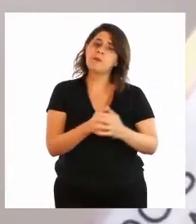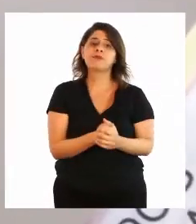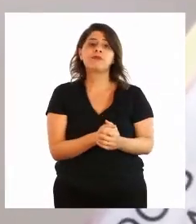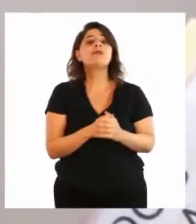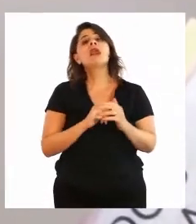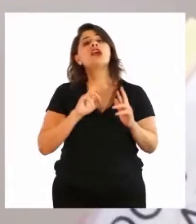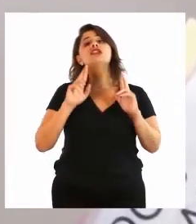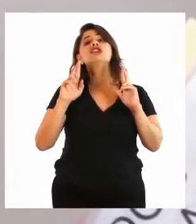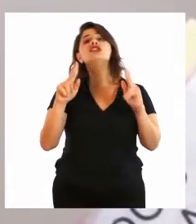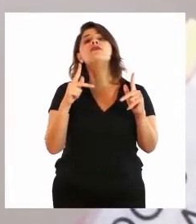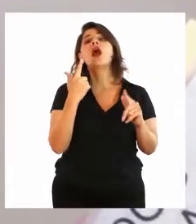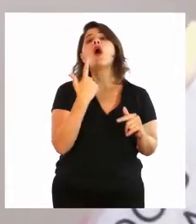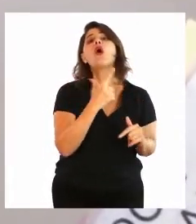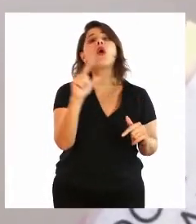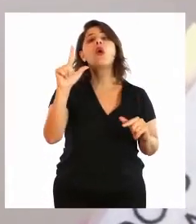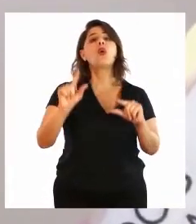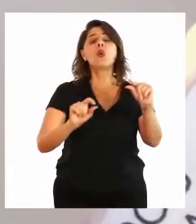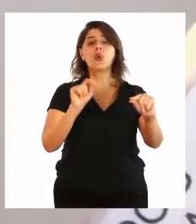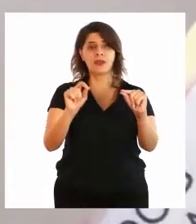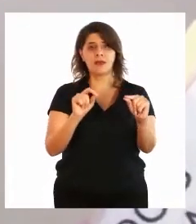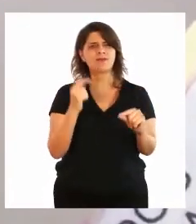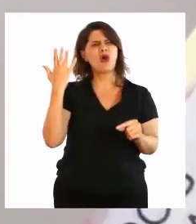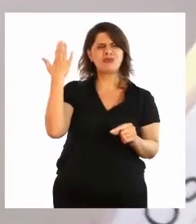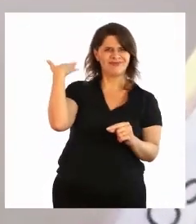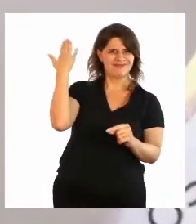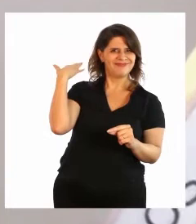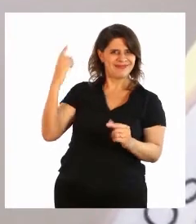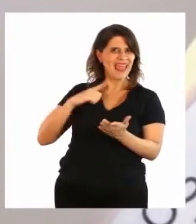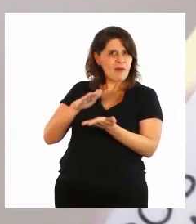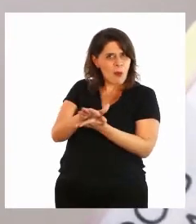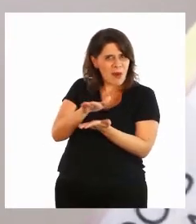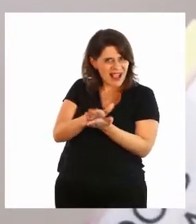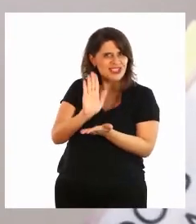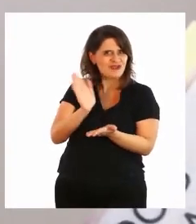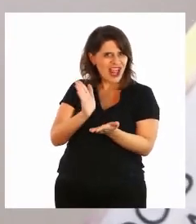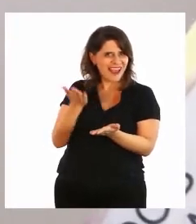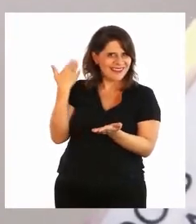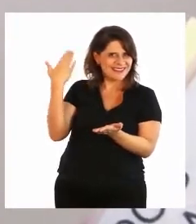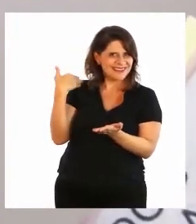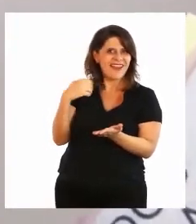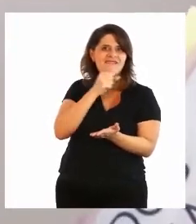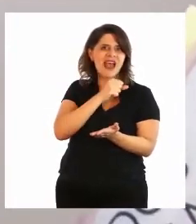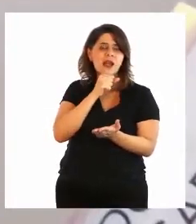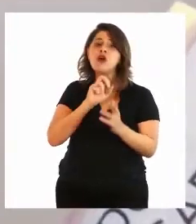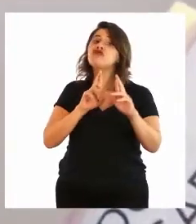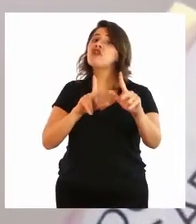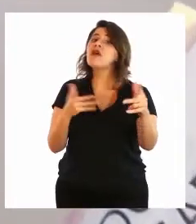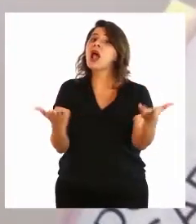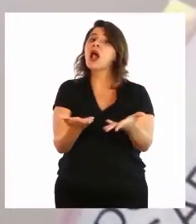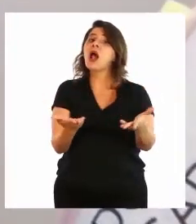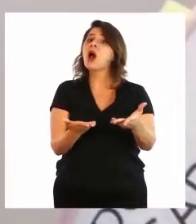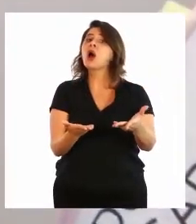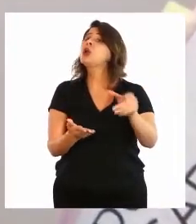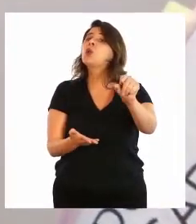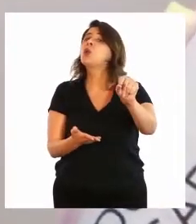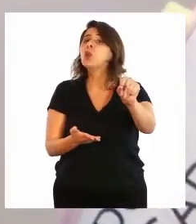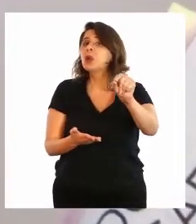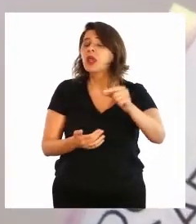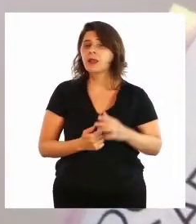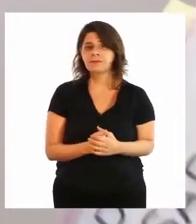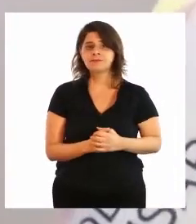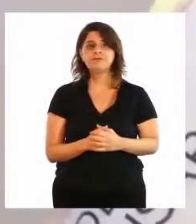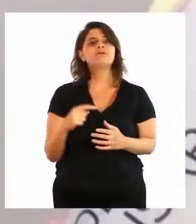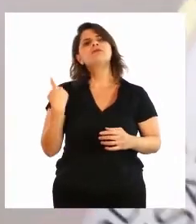diferente dos outros cadernos que a gente já teve, das outras publicações antigas? A gente não está, de fato,